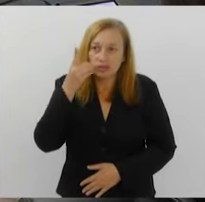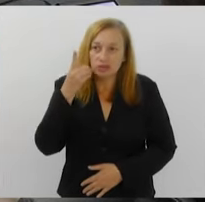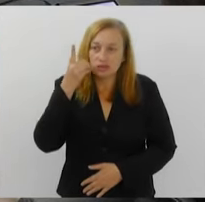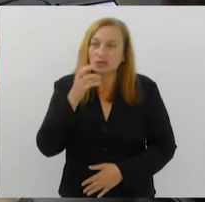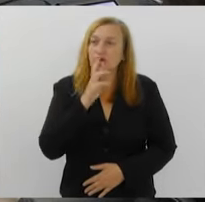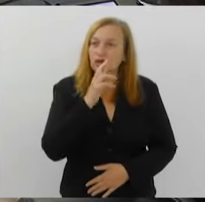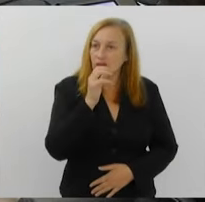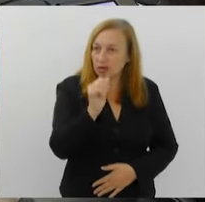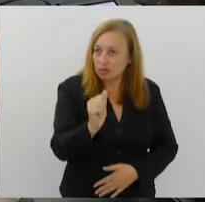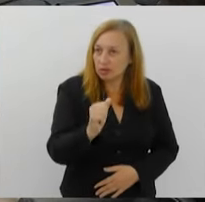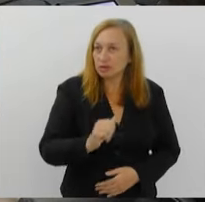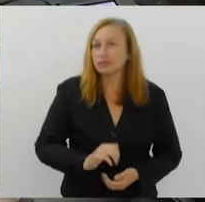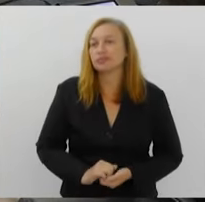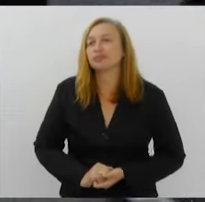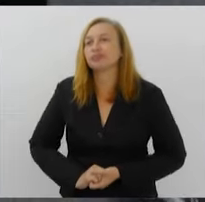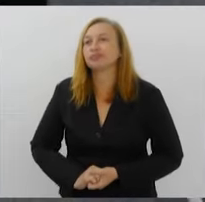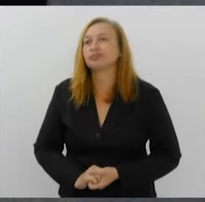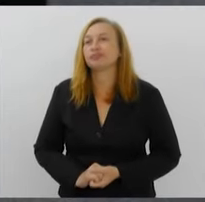Rodrigo Amorim,